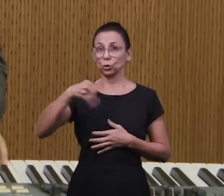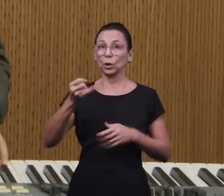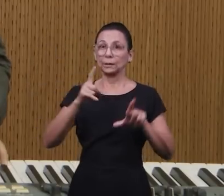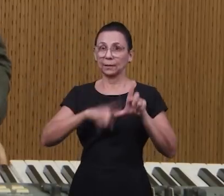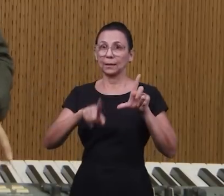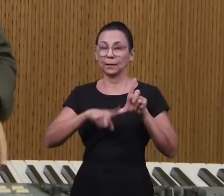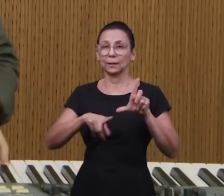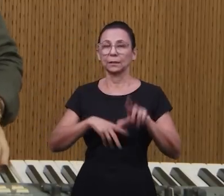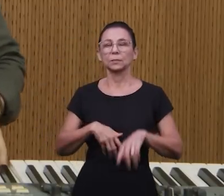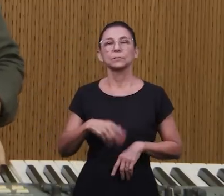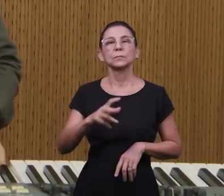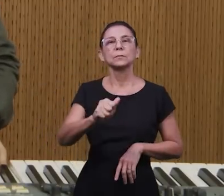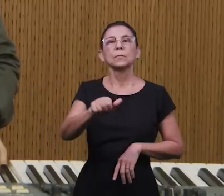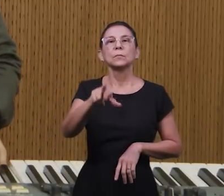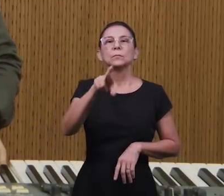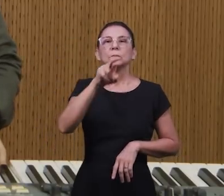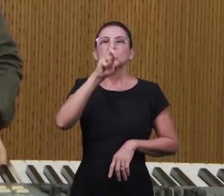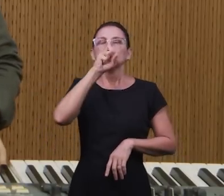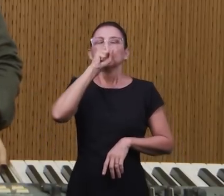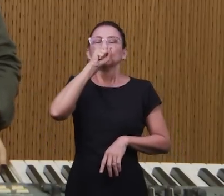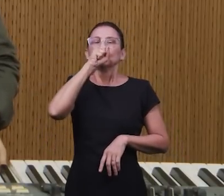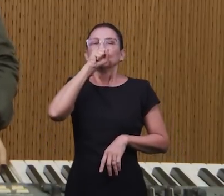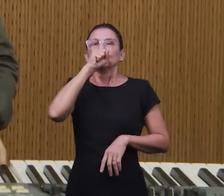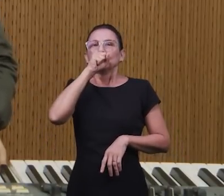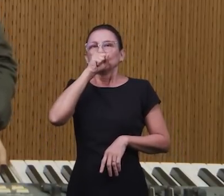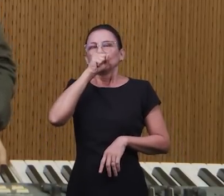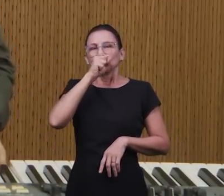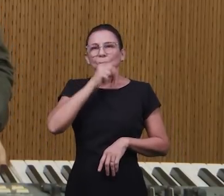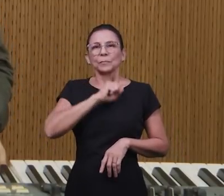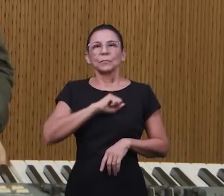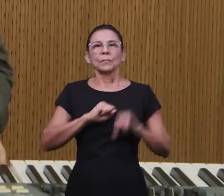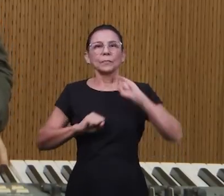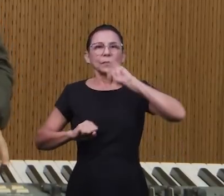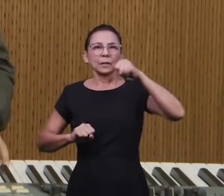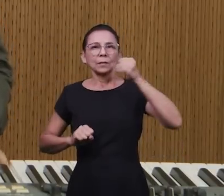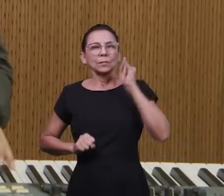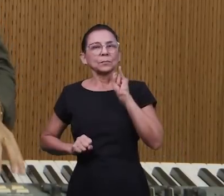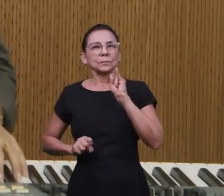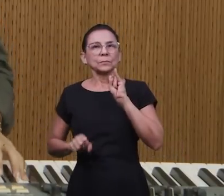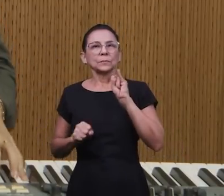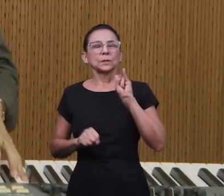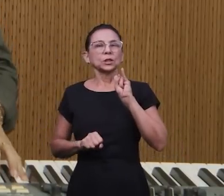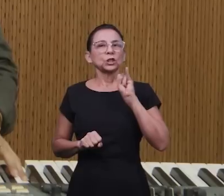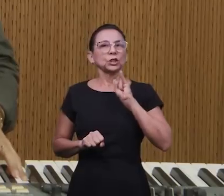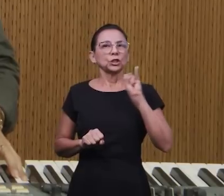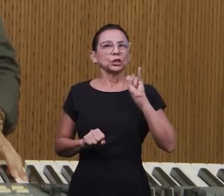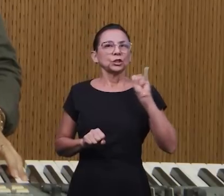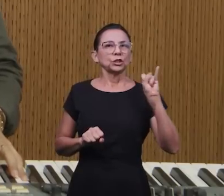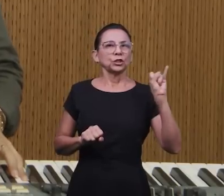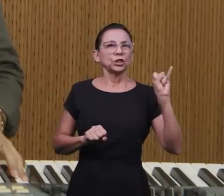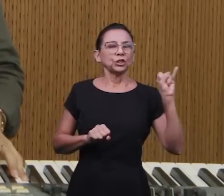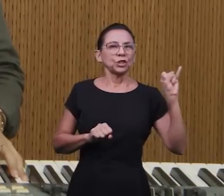Inspirou, contínuo. inspirou,